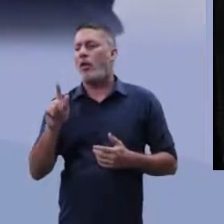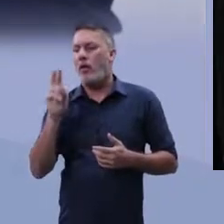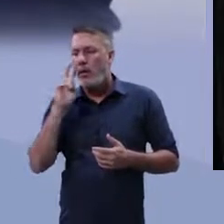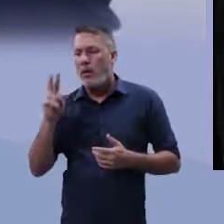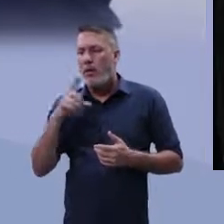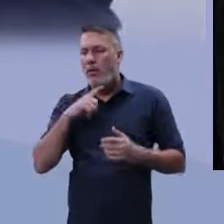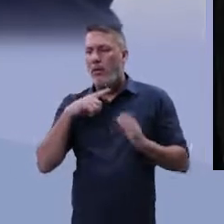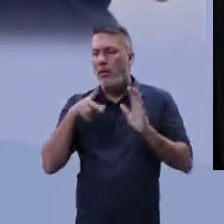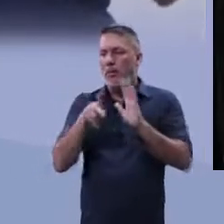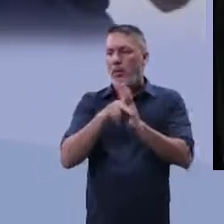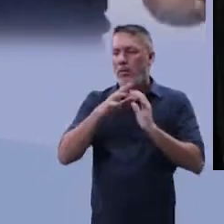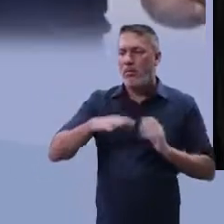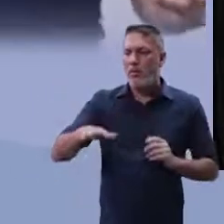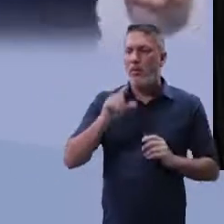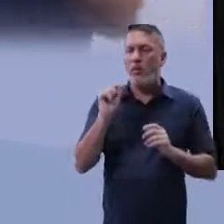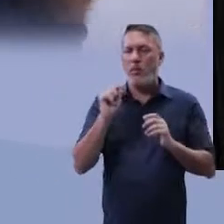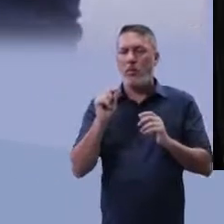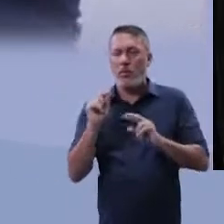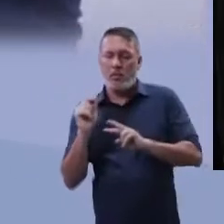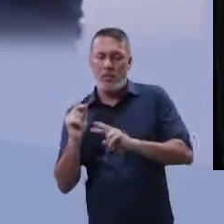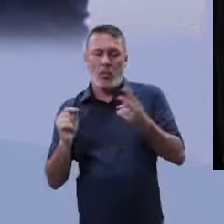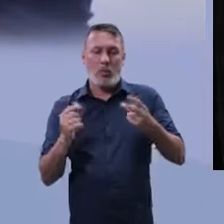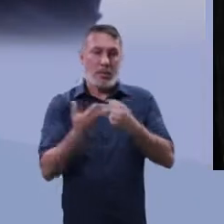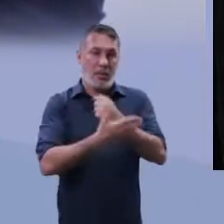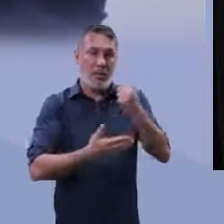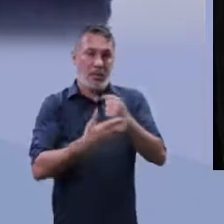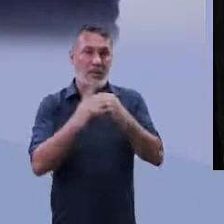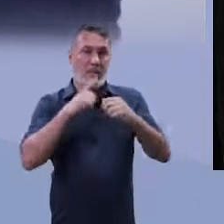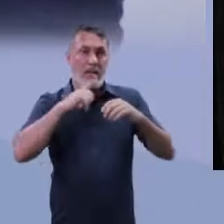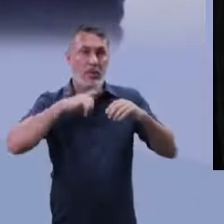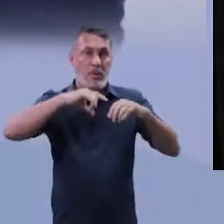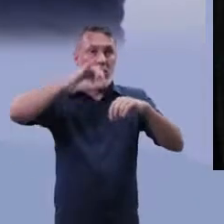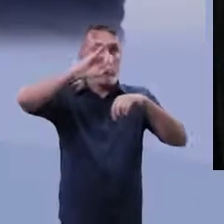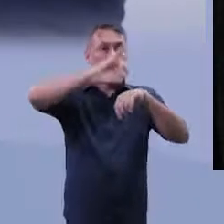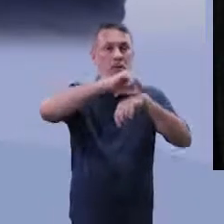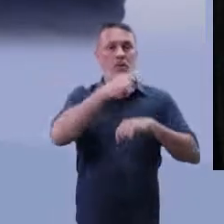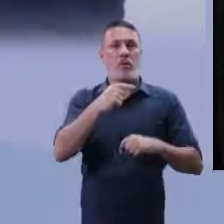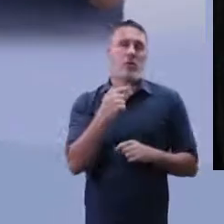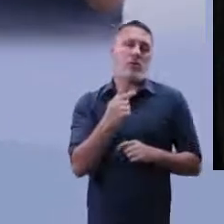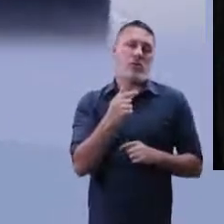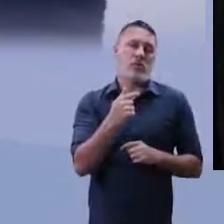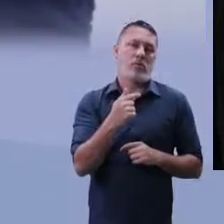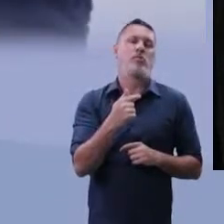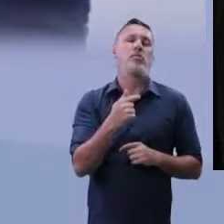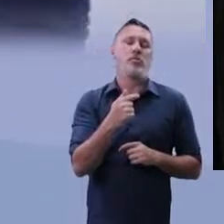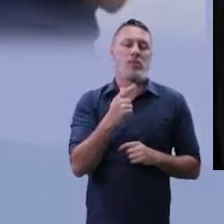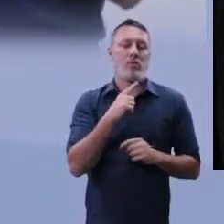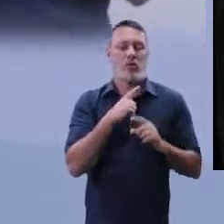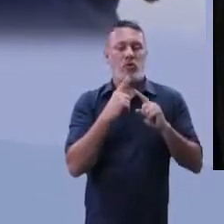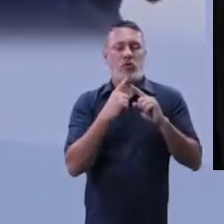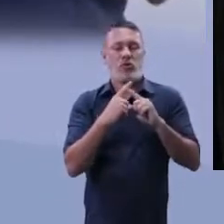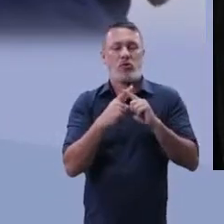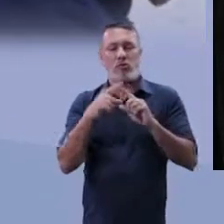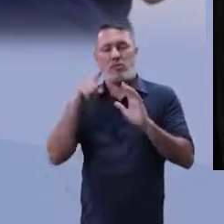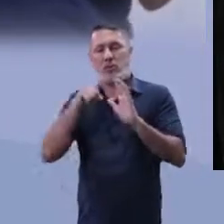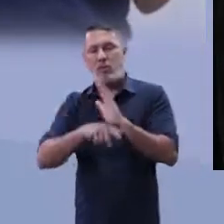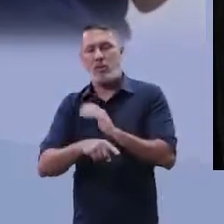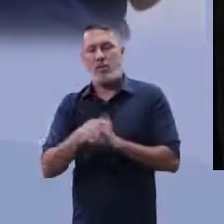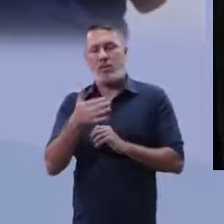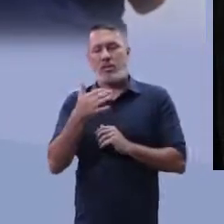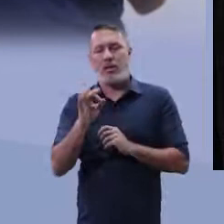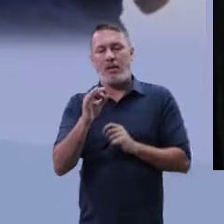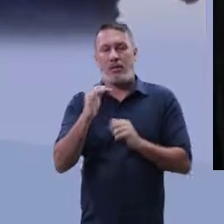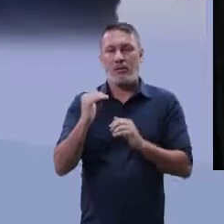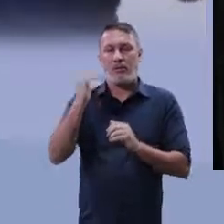log. Log, a base passa para lá elevando, né? Elevando o menos 7. Então, você vai ter